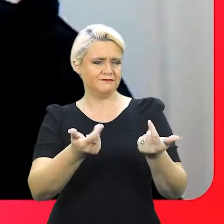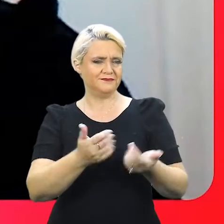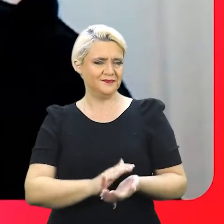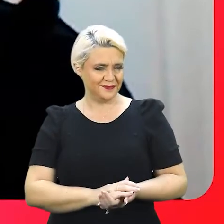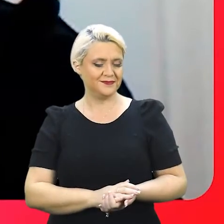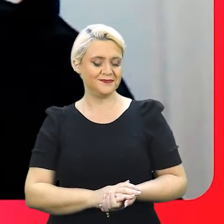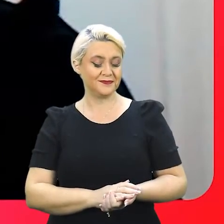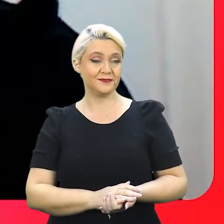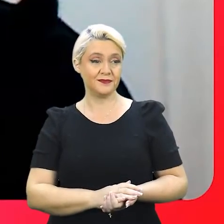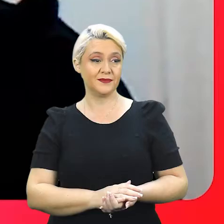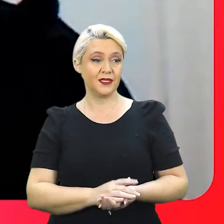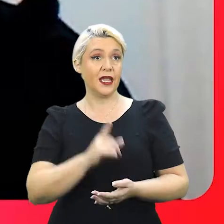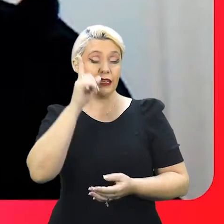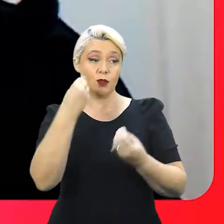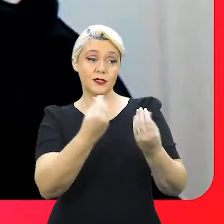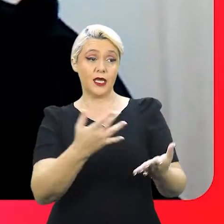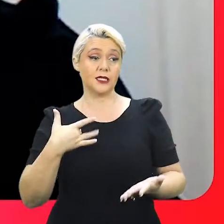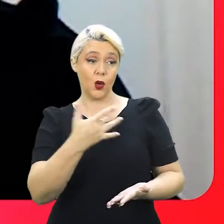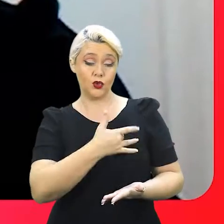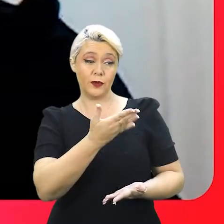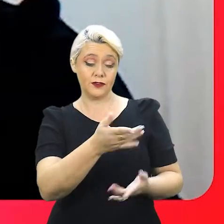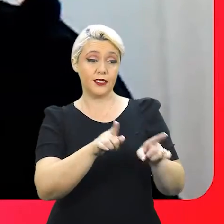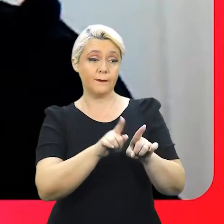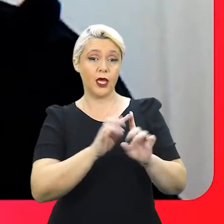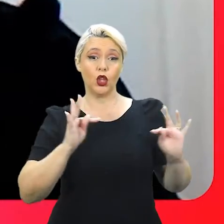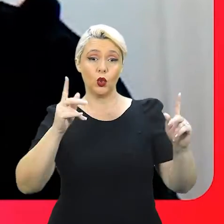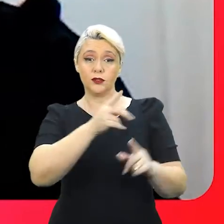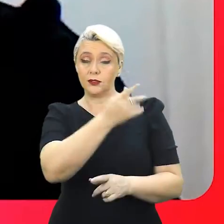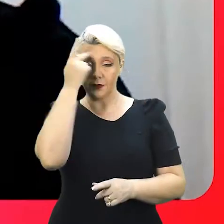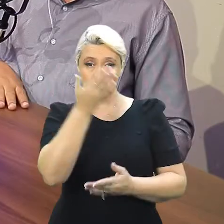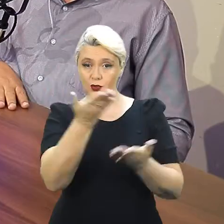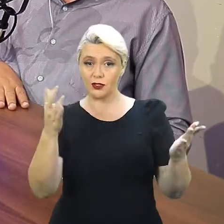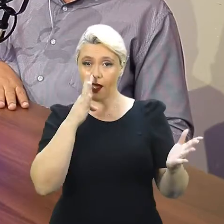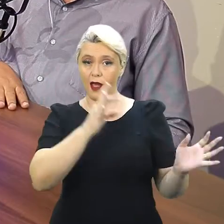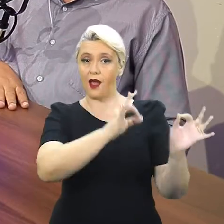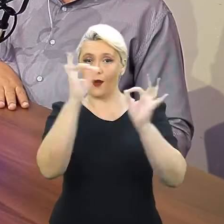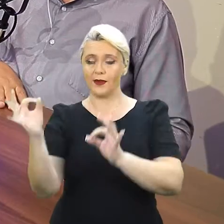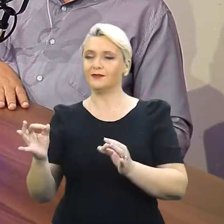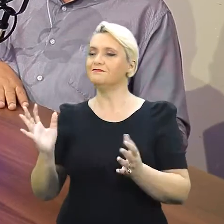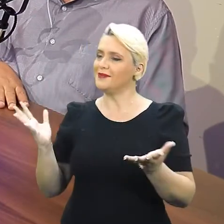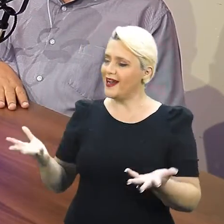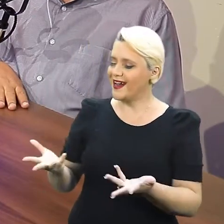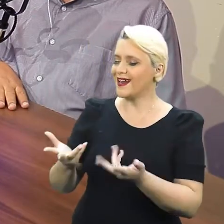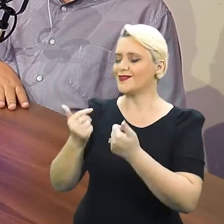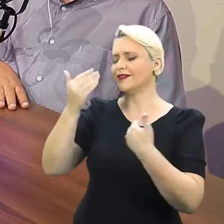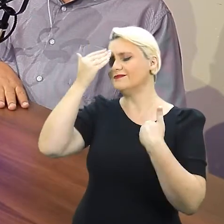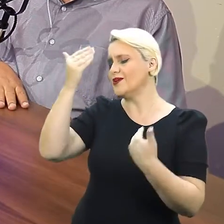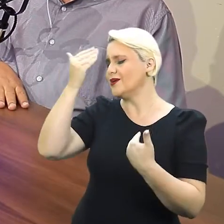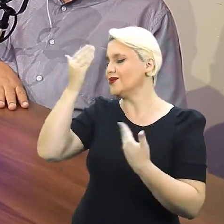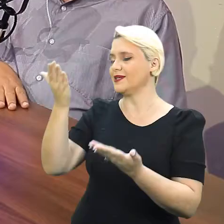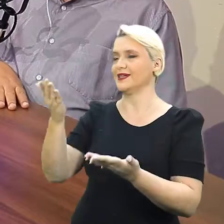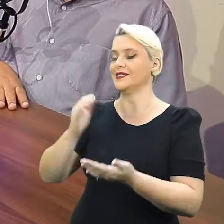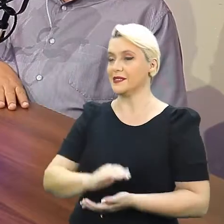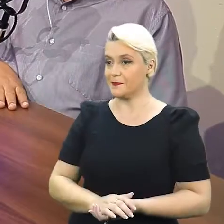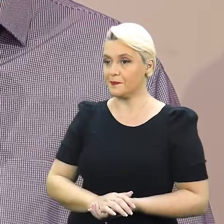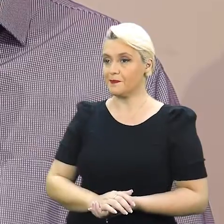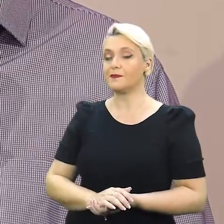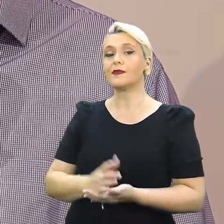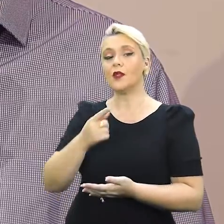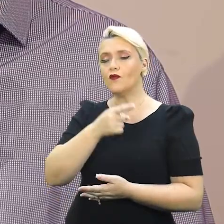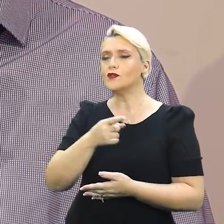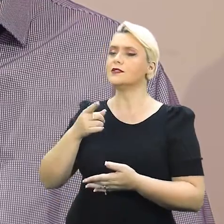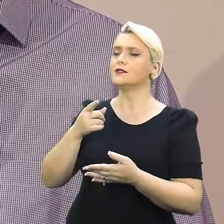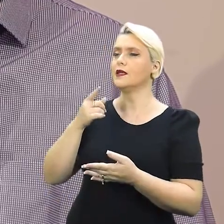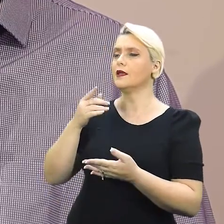dispor, querido. Deus saúde para você e para todos que estão nos acompanhando. Maravilha, muito obrigado. Nascido